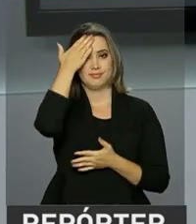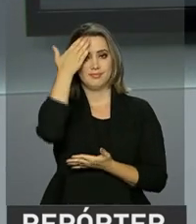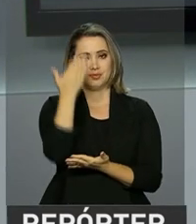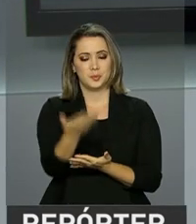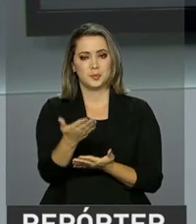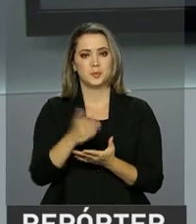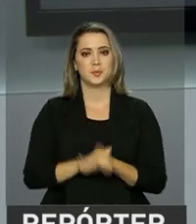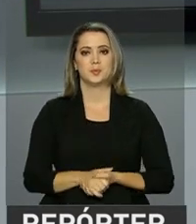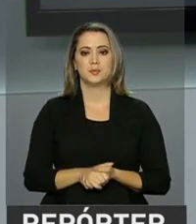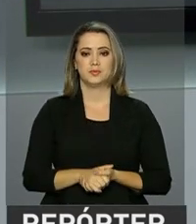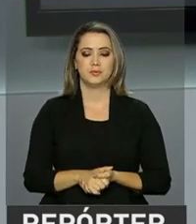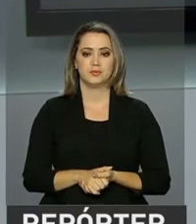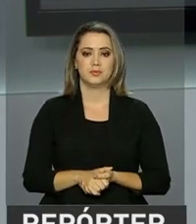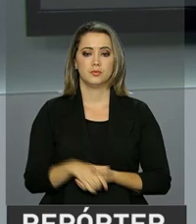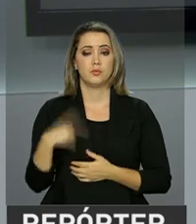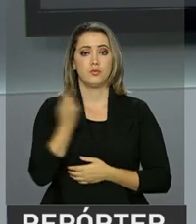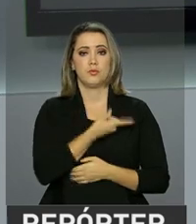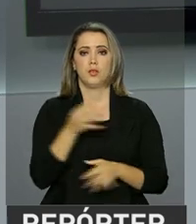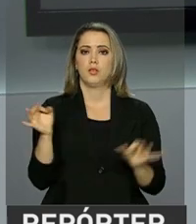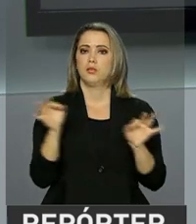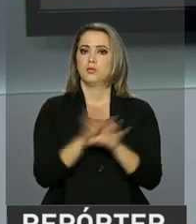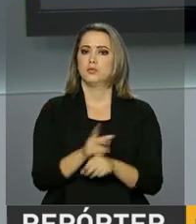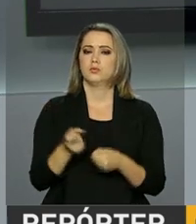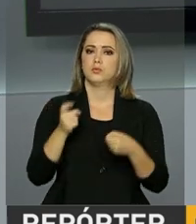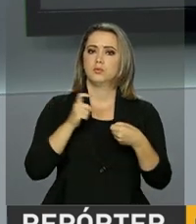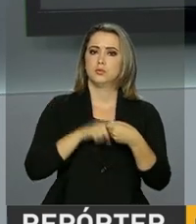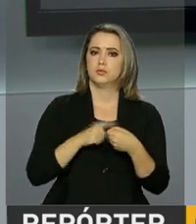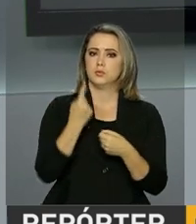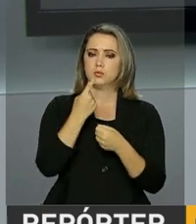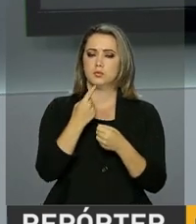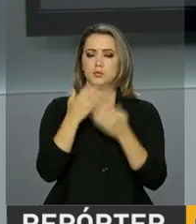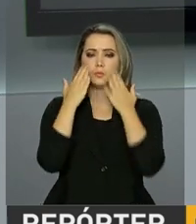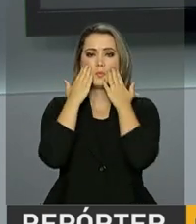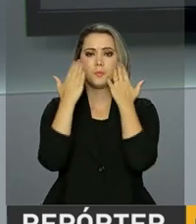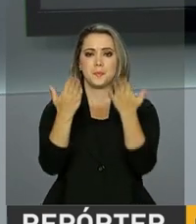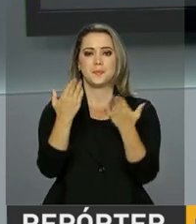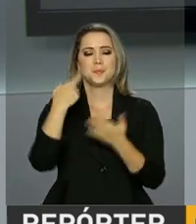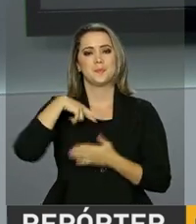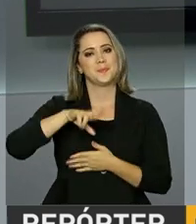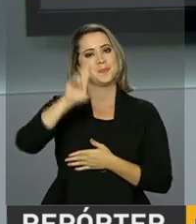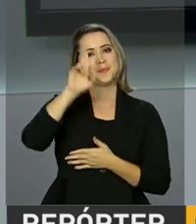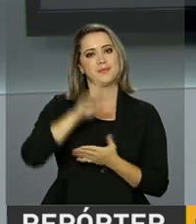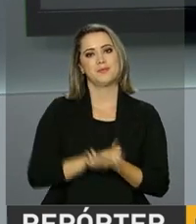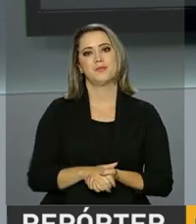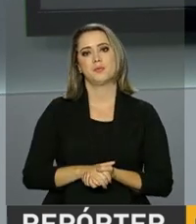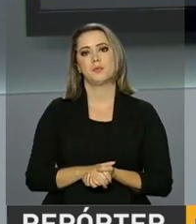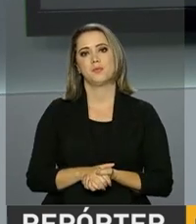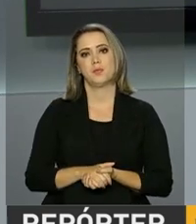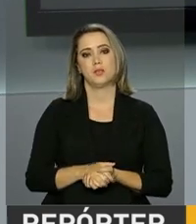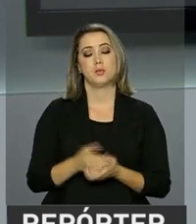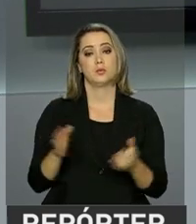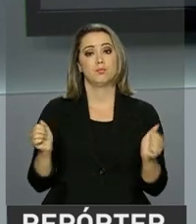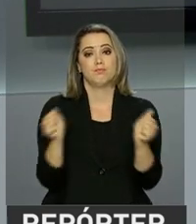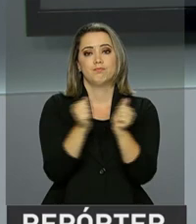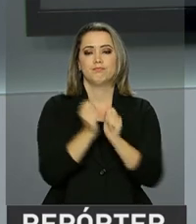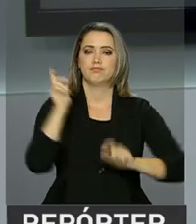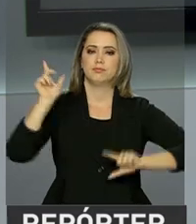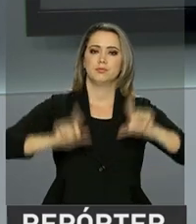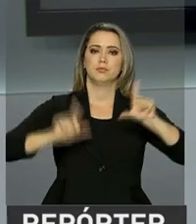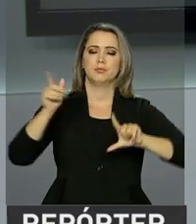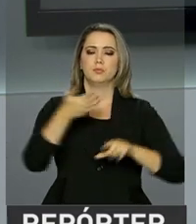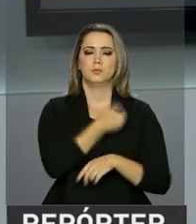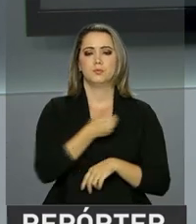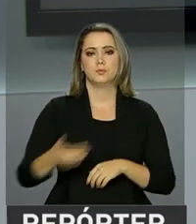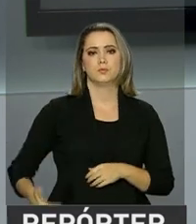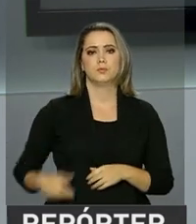pelas informações nós ficamos por aqui e voltamos em uma hora na próxima edição do repórter BR Continue com a gente aqui na